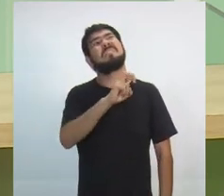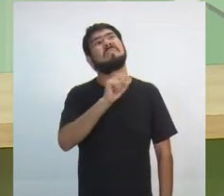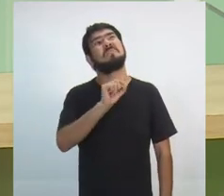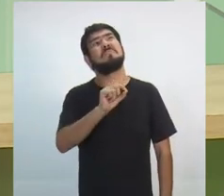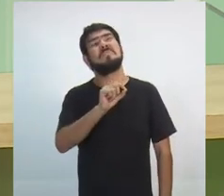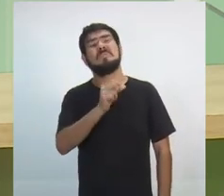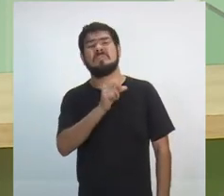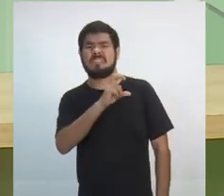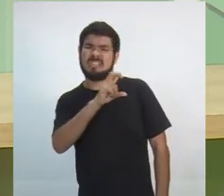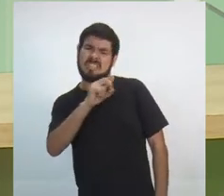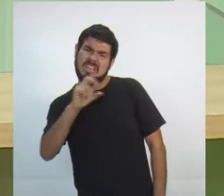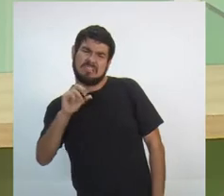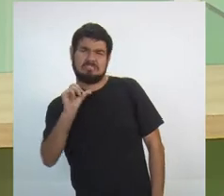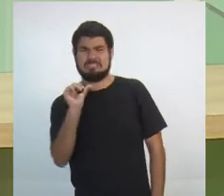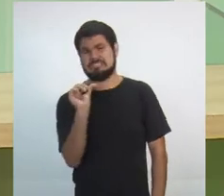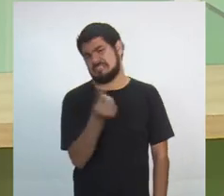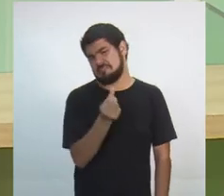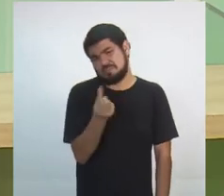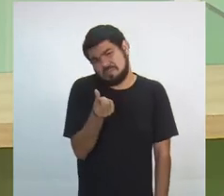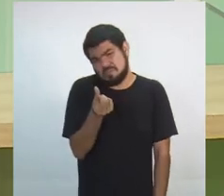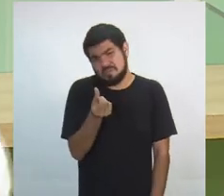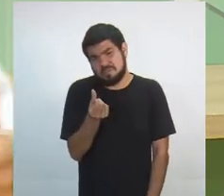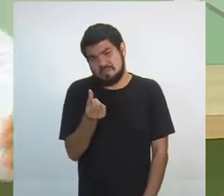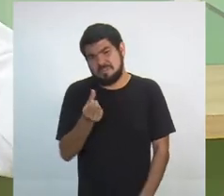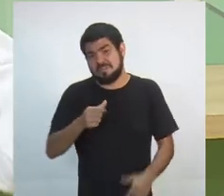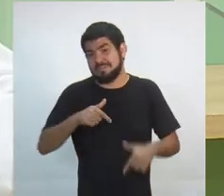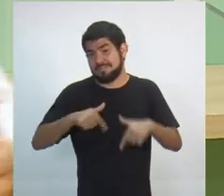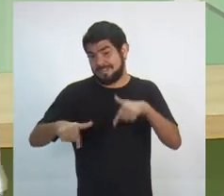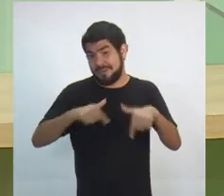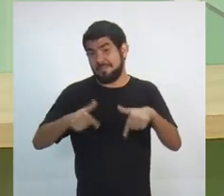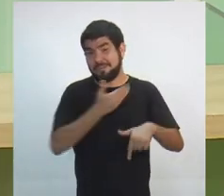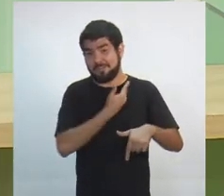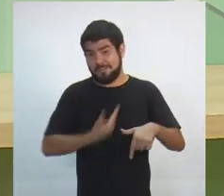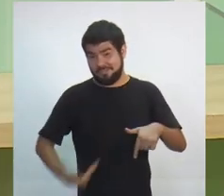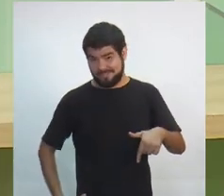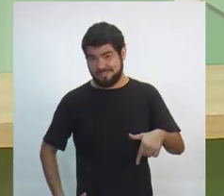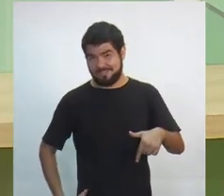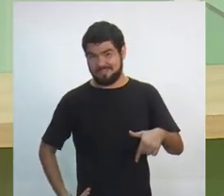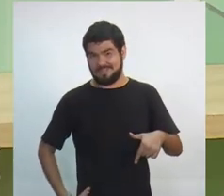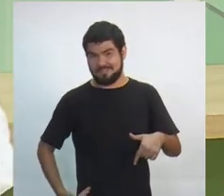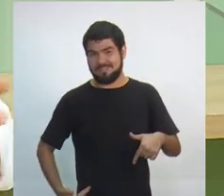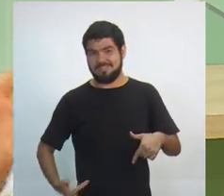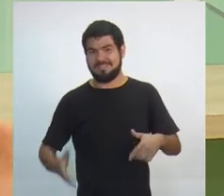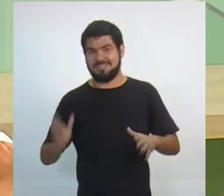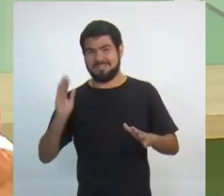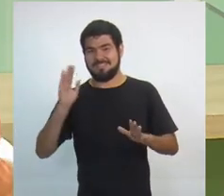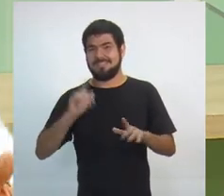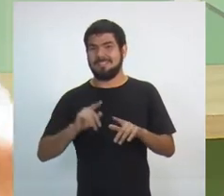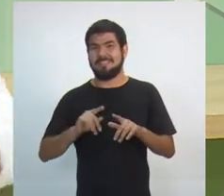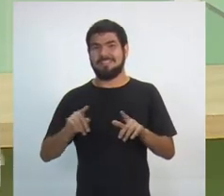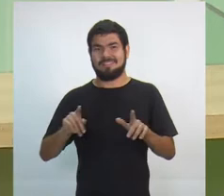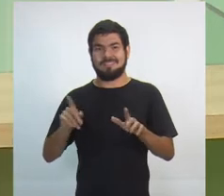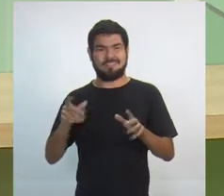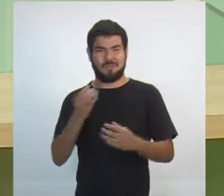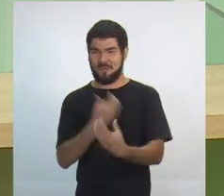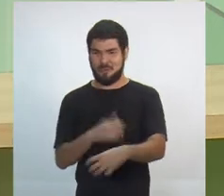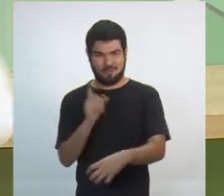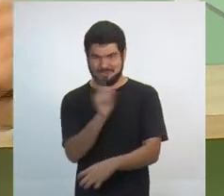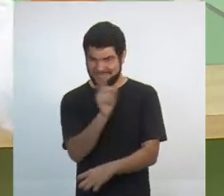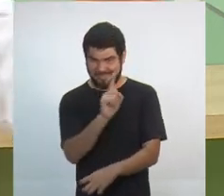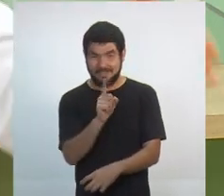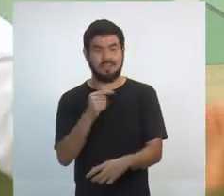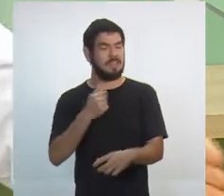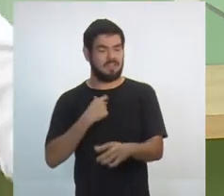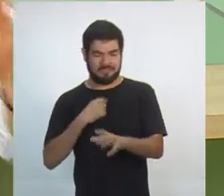vou destinar desses 6 mil cargos, pelo menos 1.000 cargos, para que os alunos que estão na